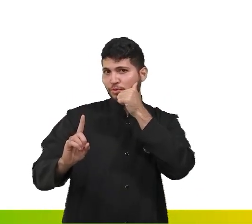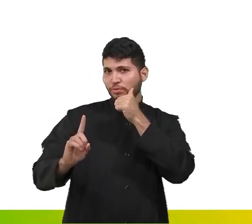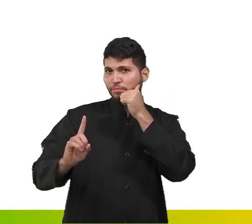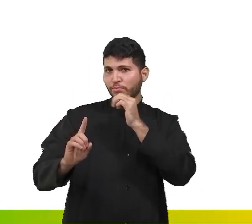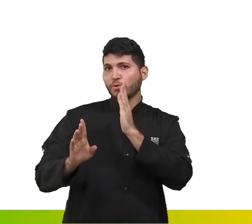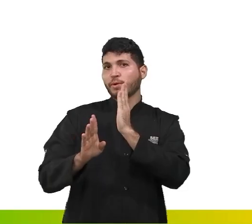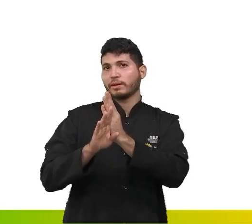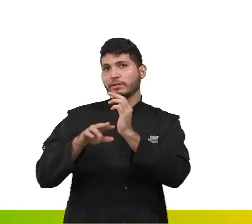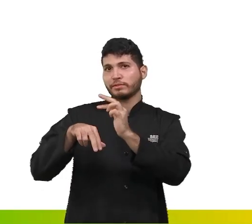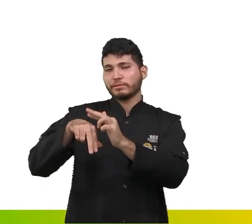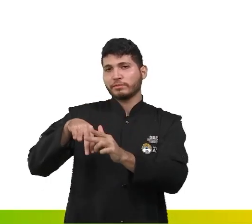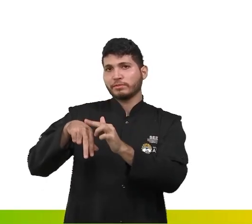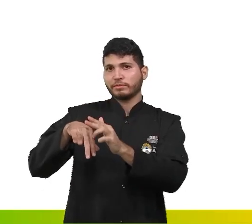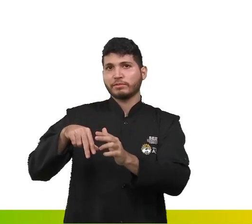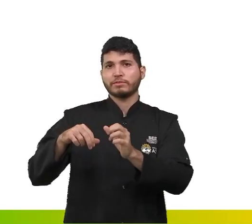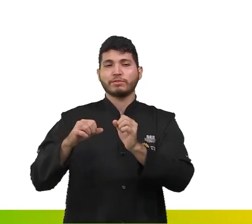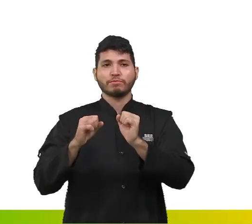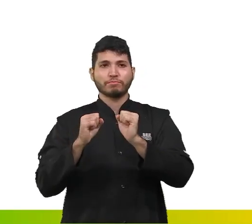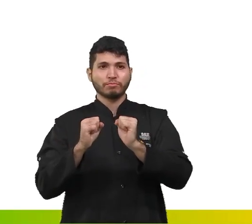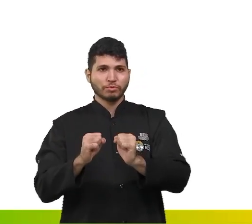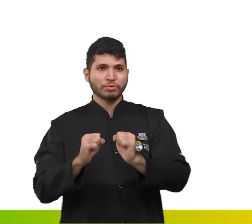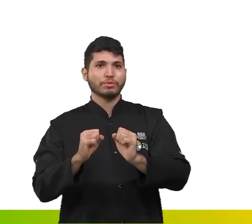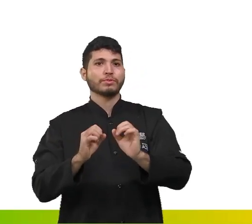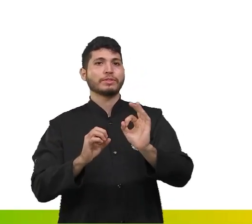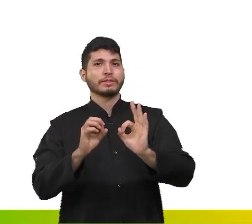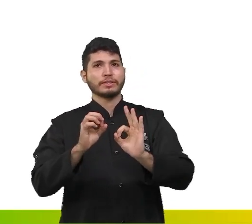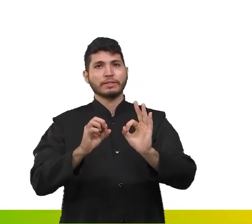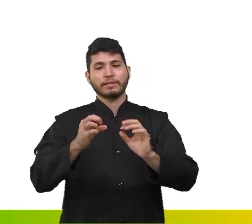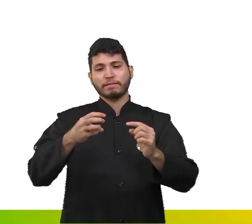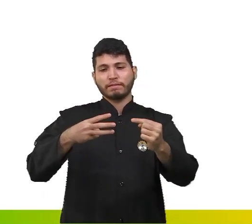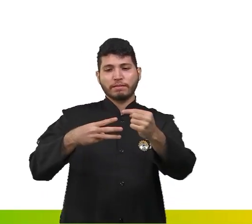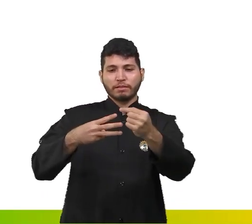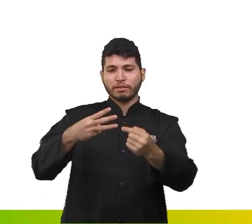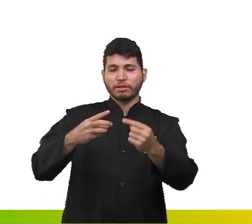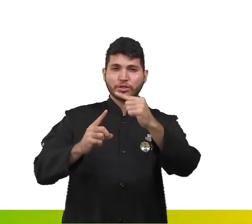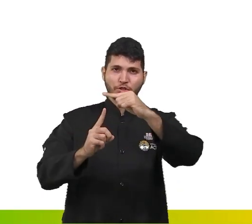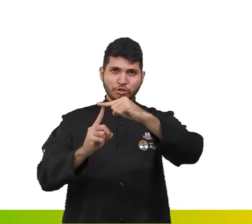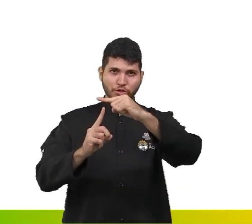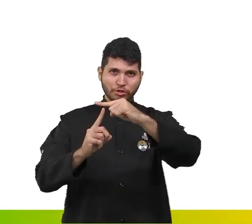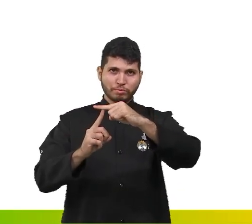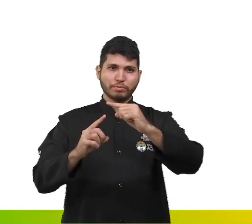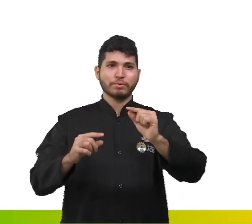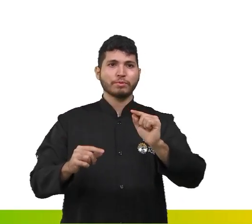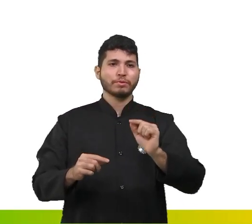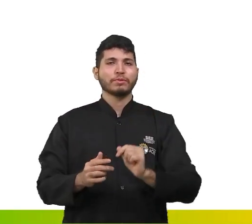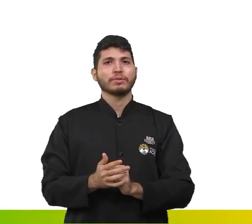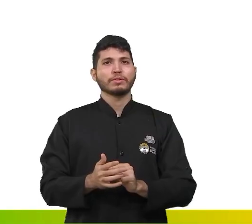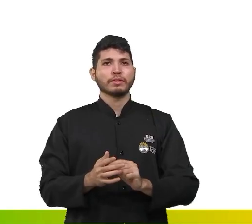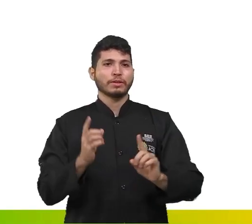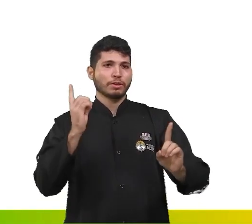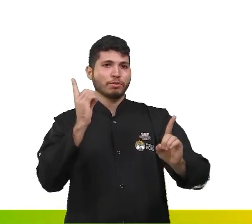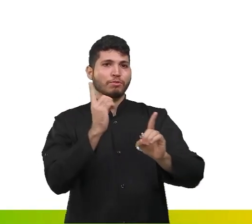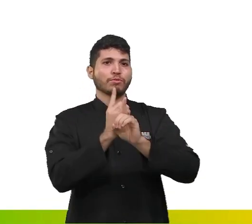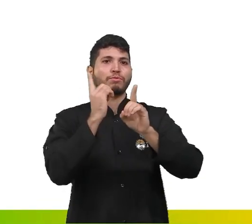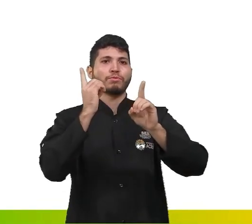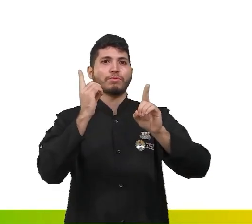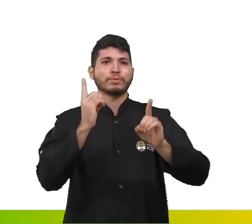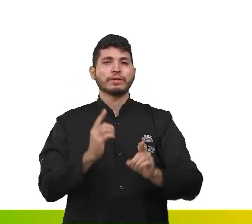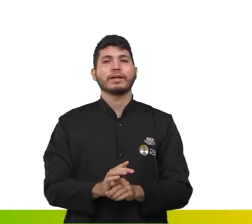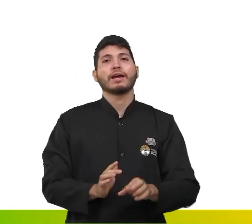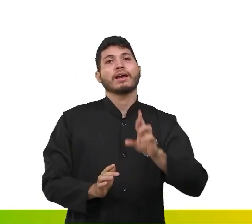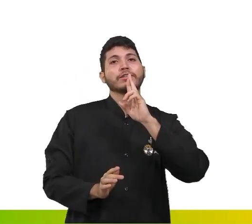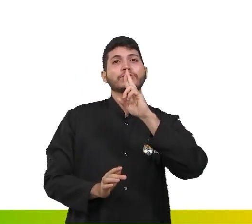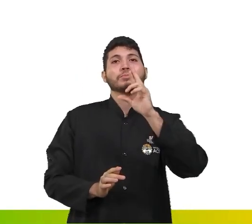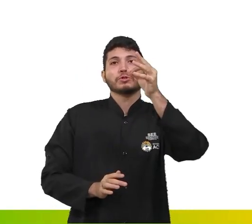gênero. Ele pode ser dividido em 3 tipos. Marque a alternativa que corresponde aos 3